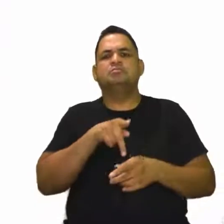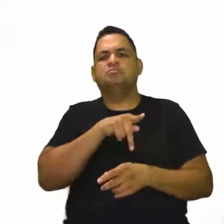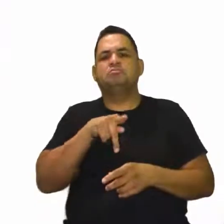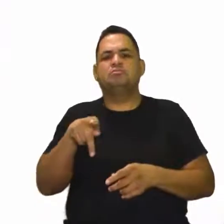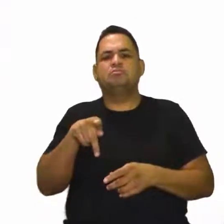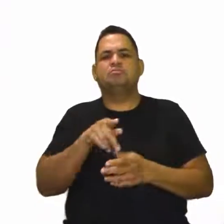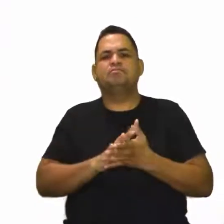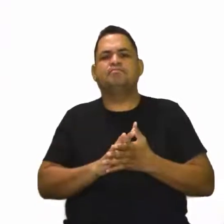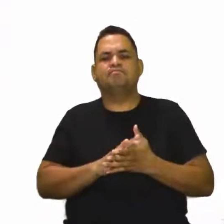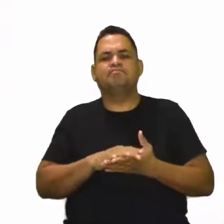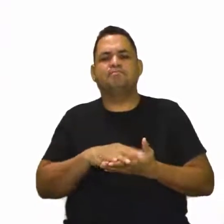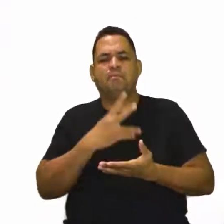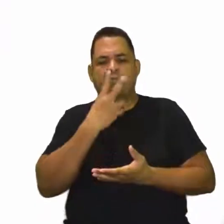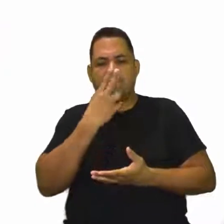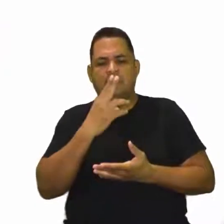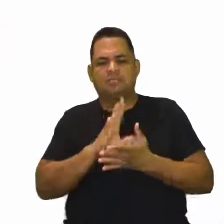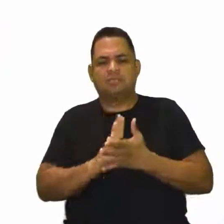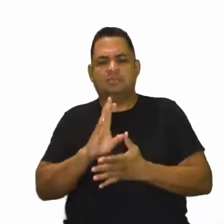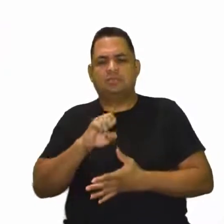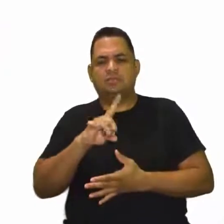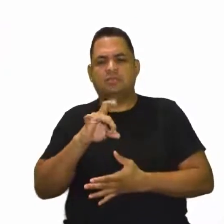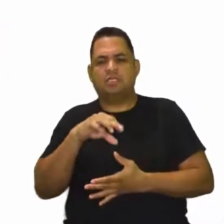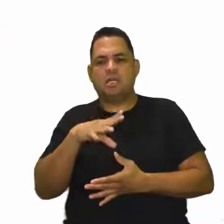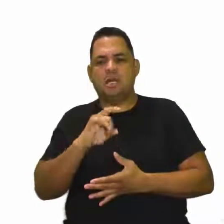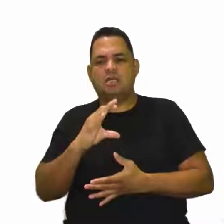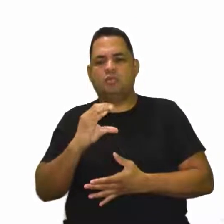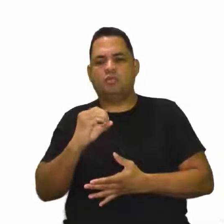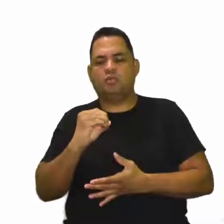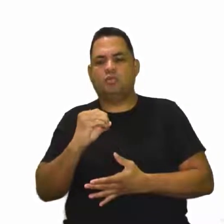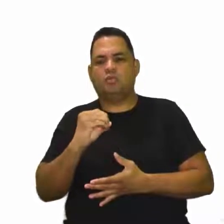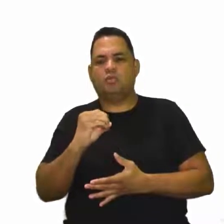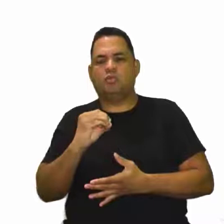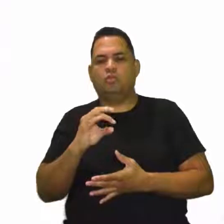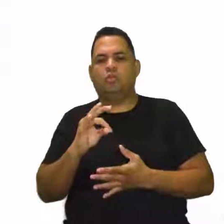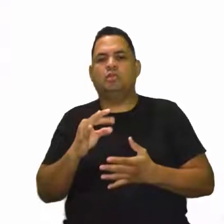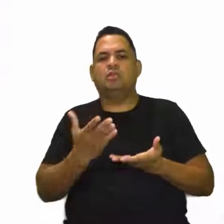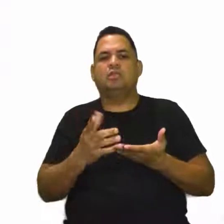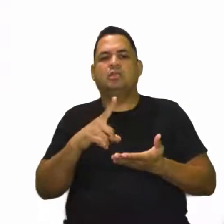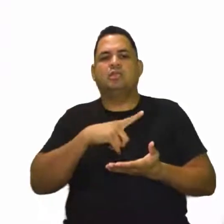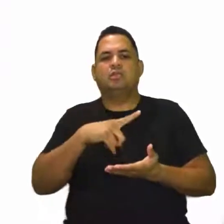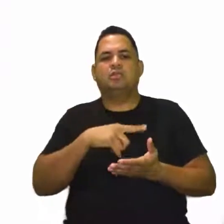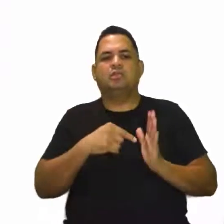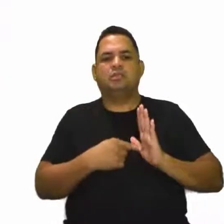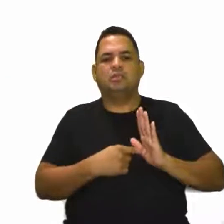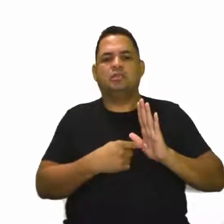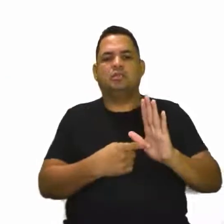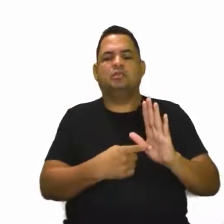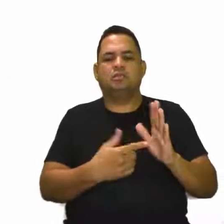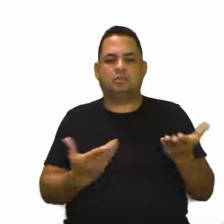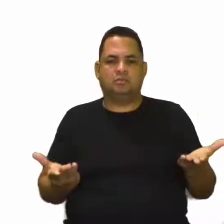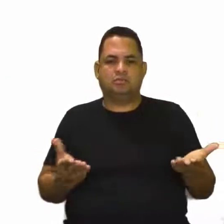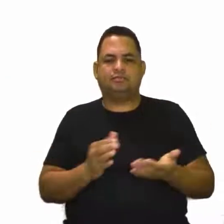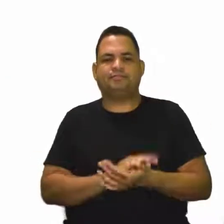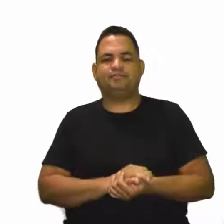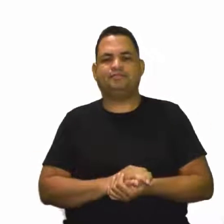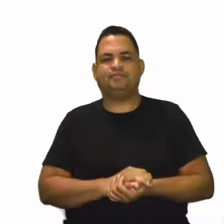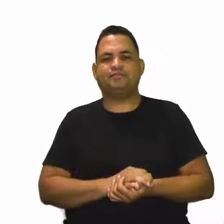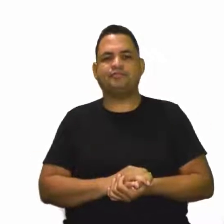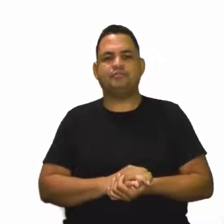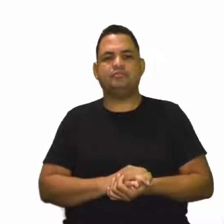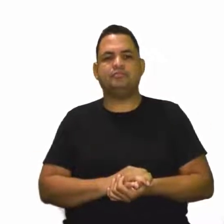fosse um sindicato? Sim, é como se fosse um sindicato. Tem a representatividade. Olha aqui,